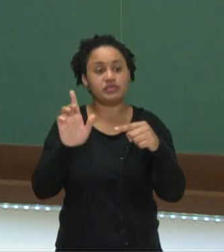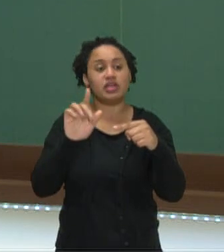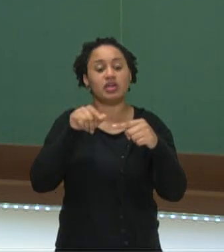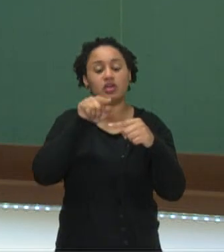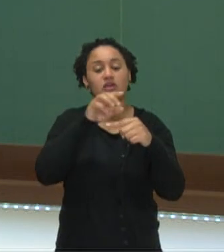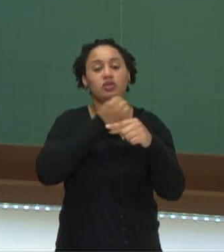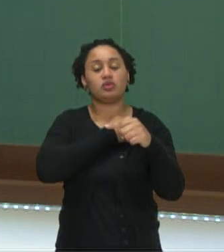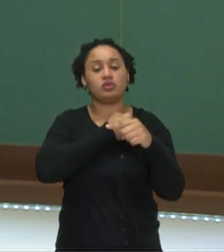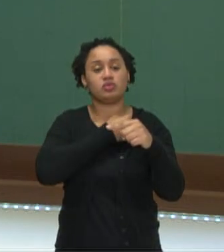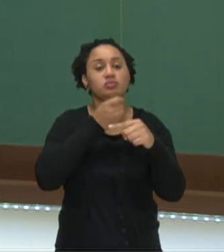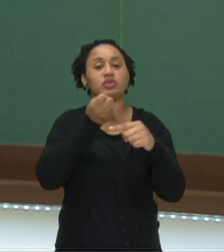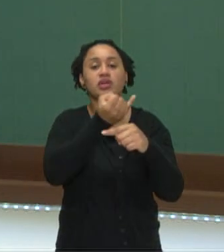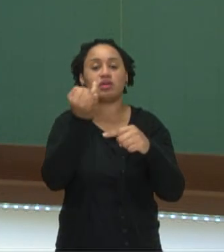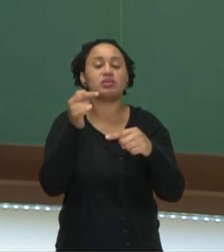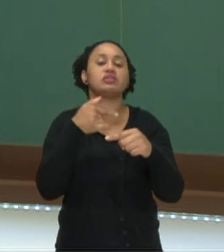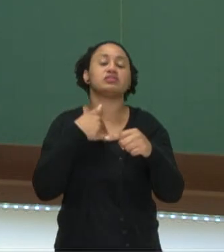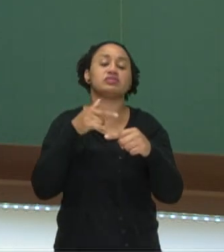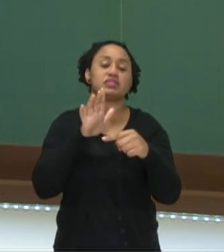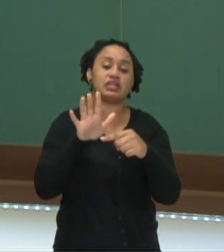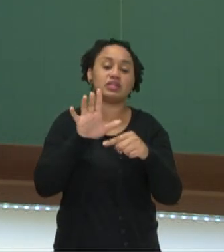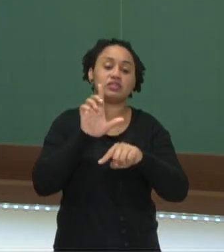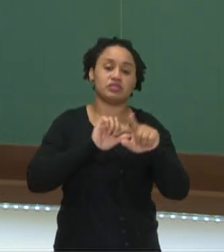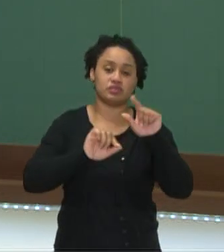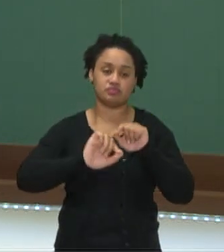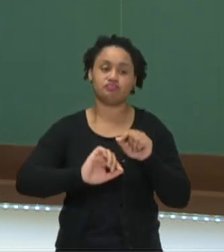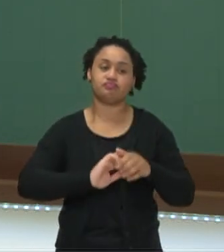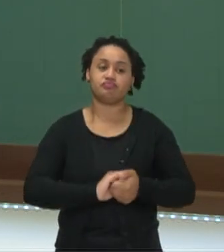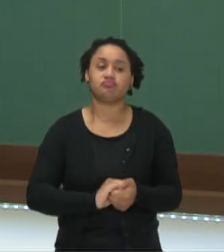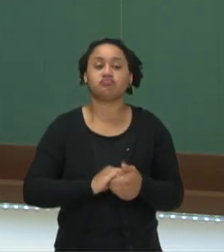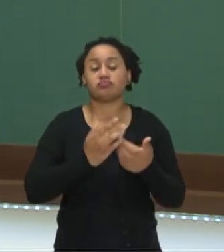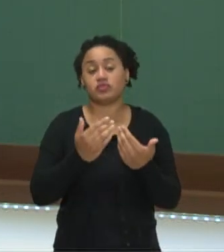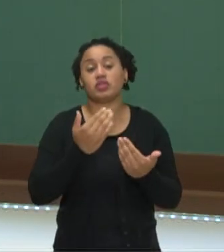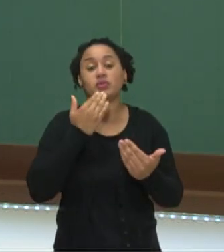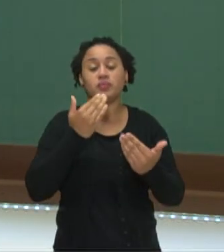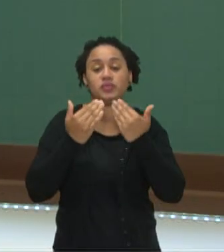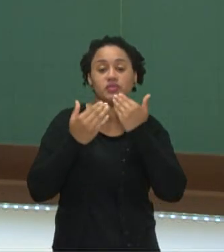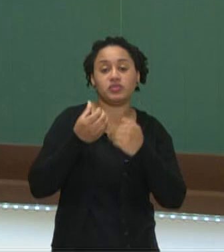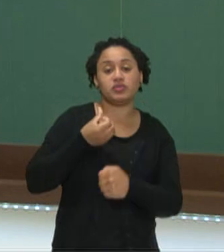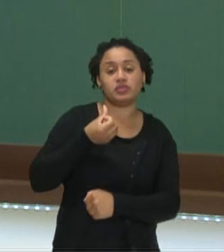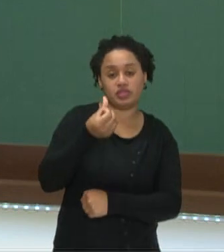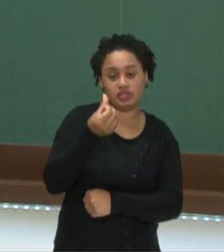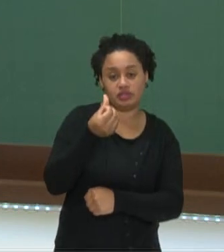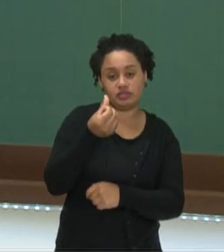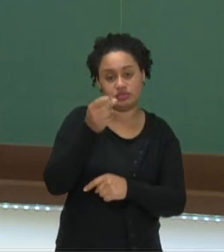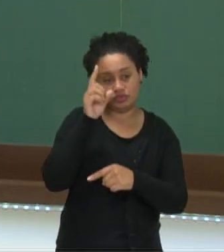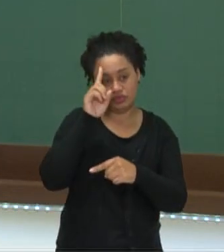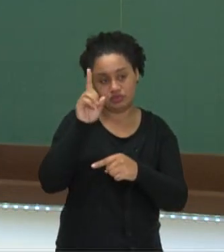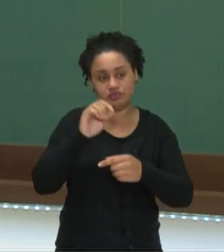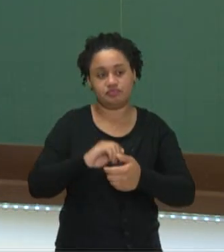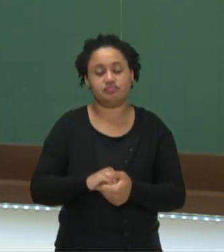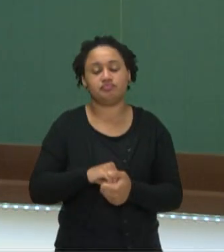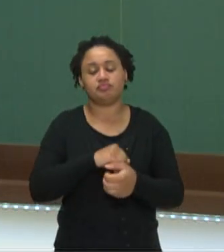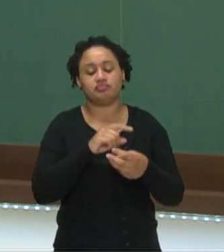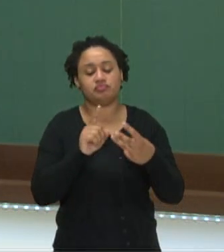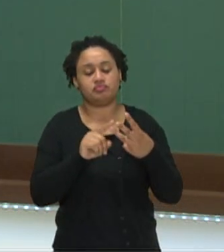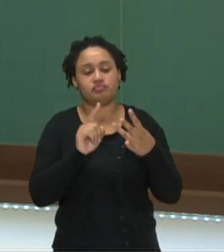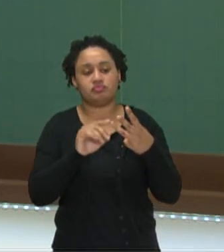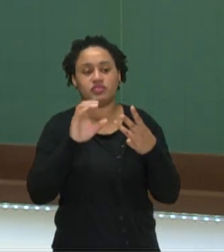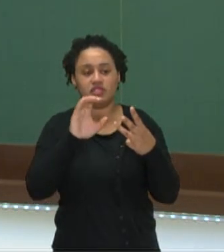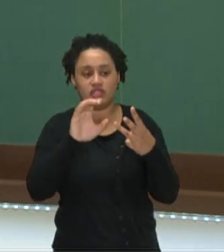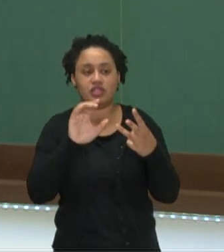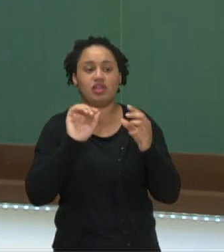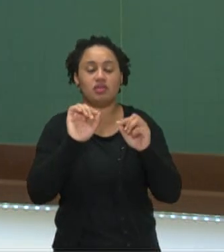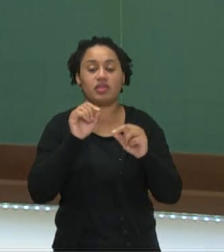cima é quantos você está considerando. Então, nesse caso, ele pediu para considerar 6 dias. E na letra